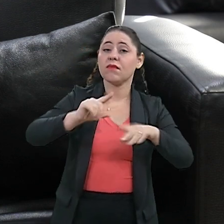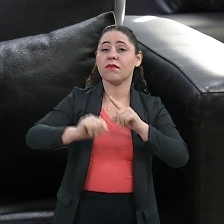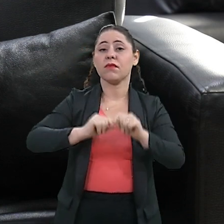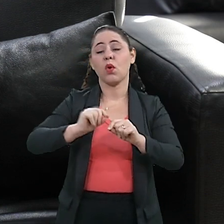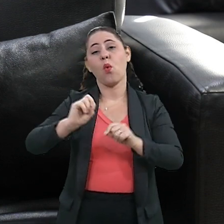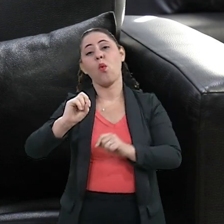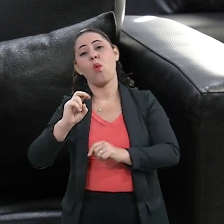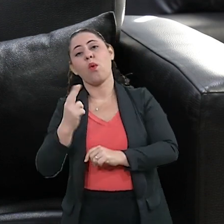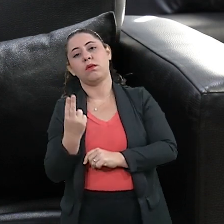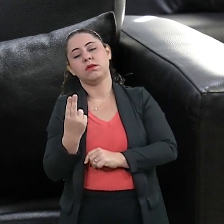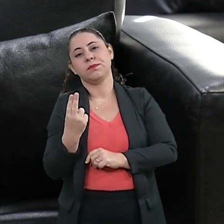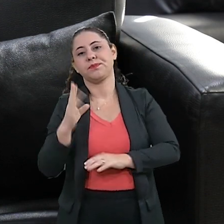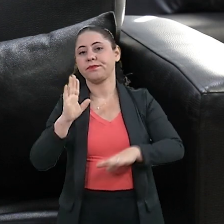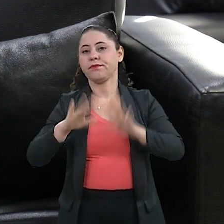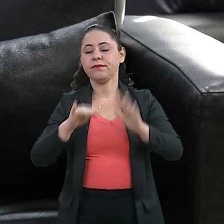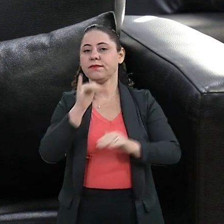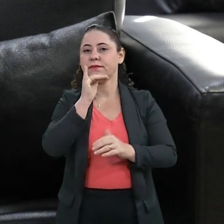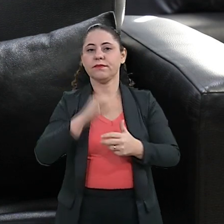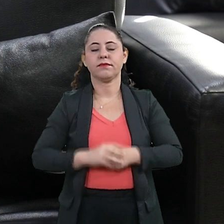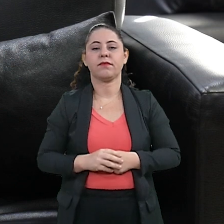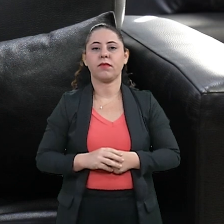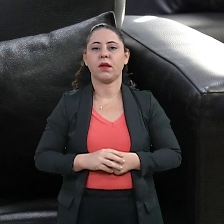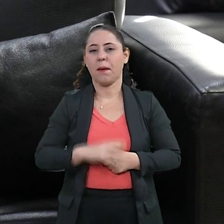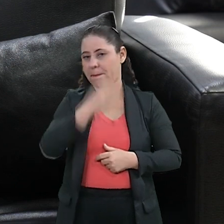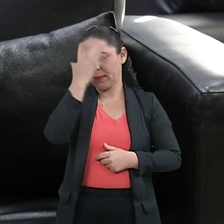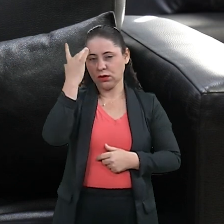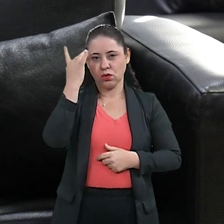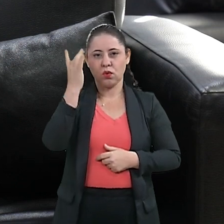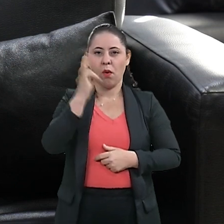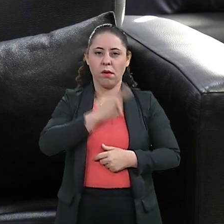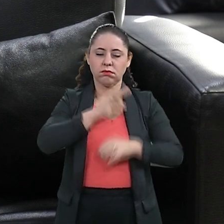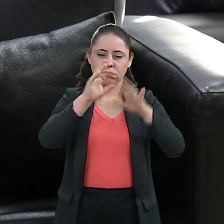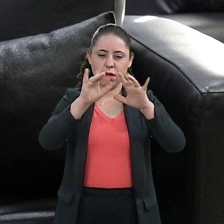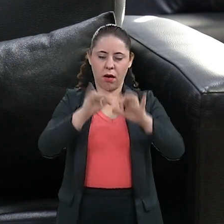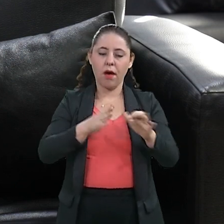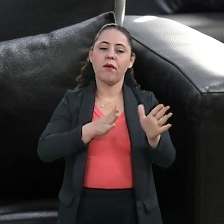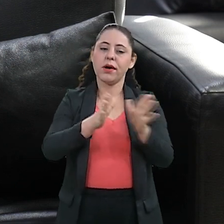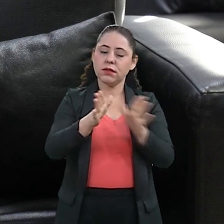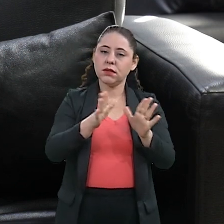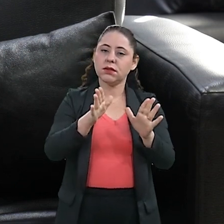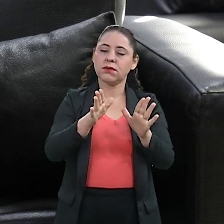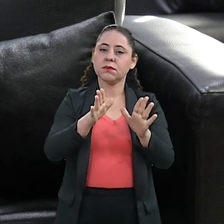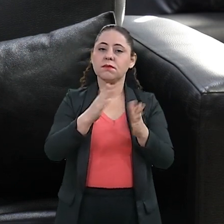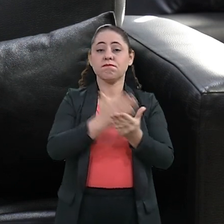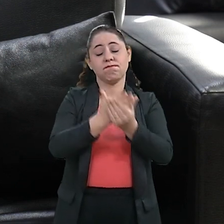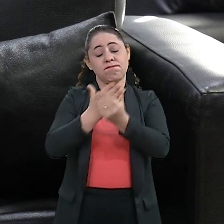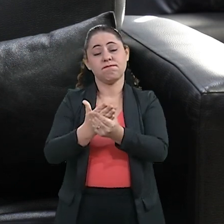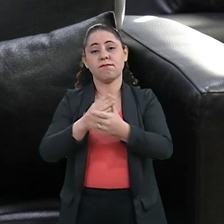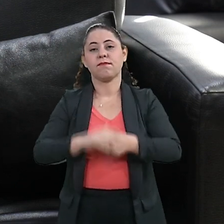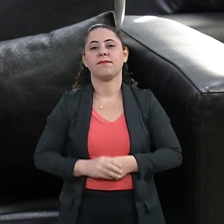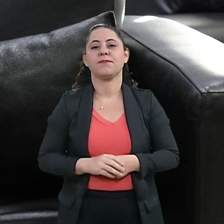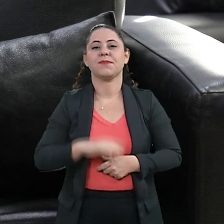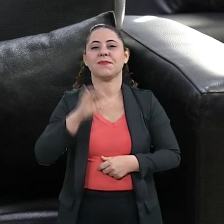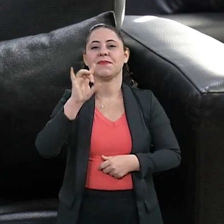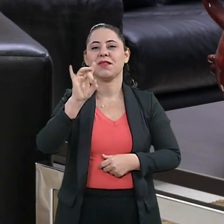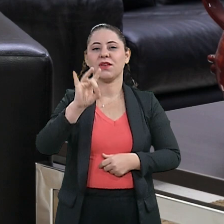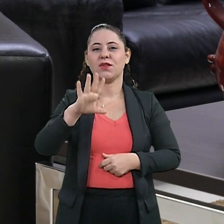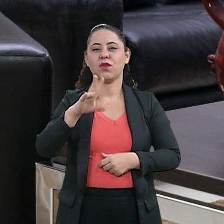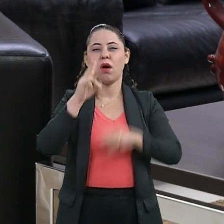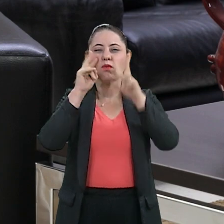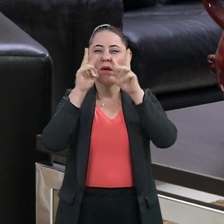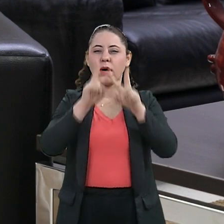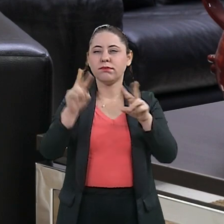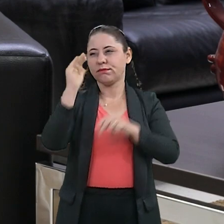antigos, ou de repente o escrivão localiza, dá o acesso ao processo, enfim. Só para a